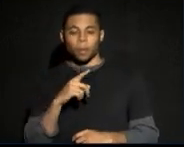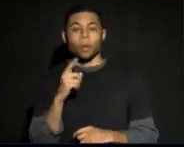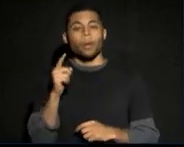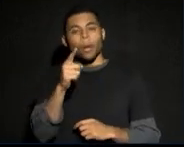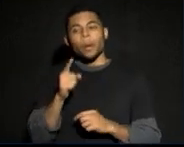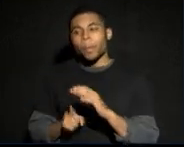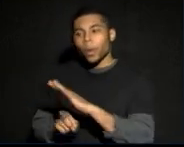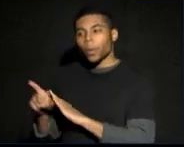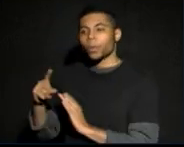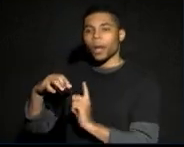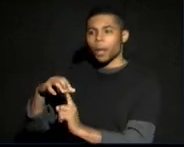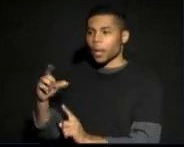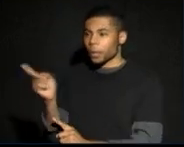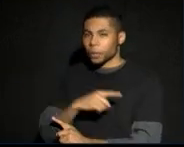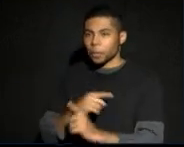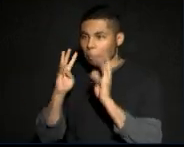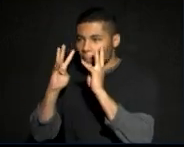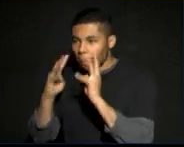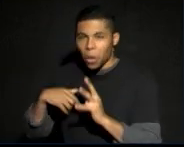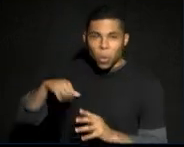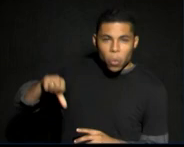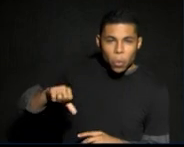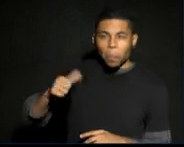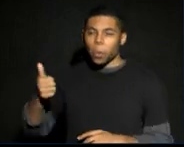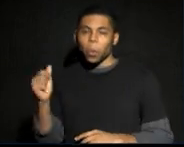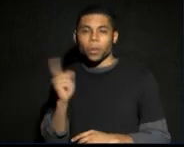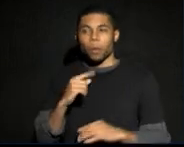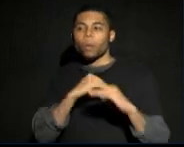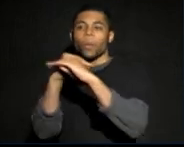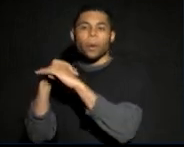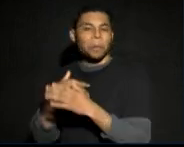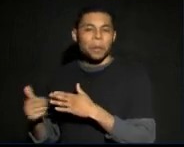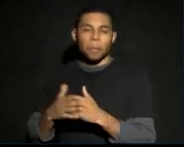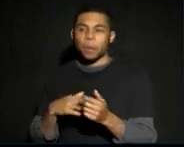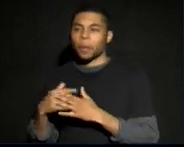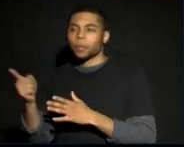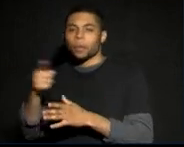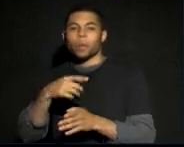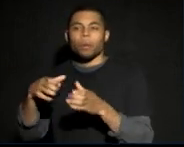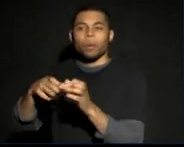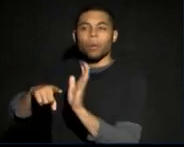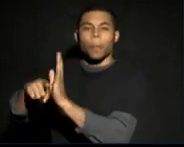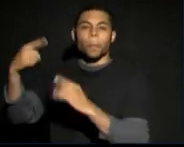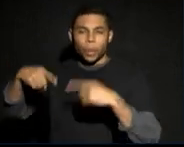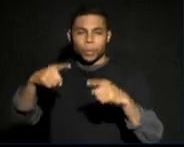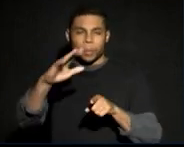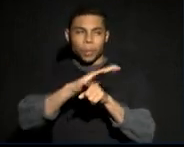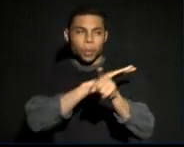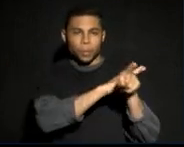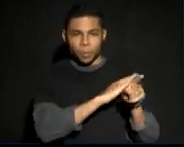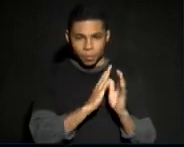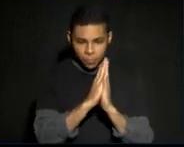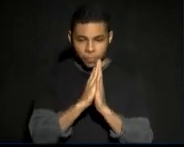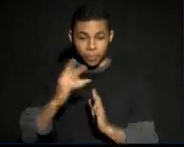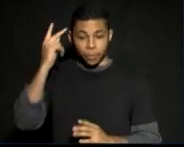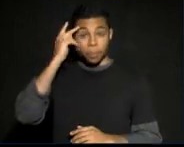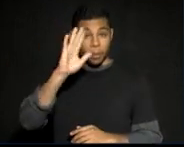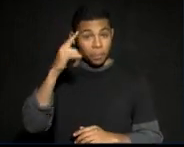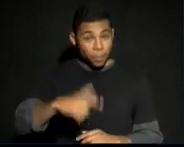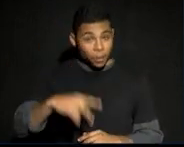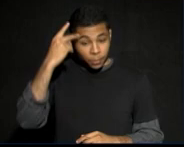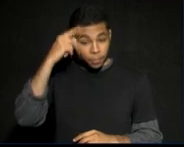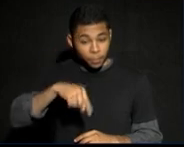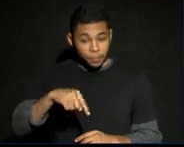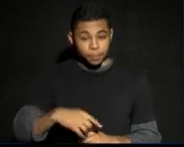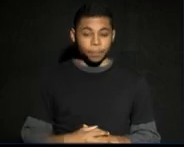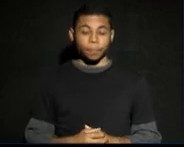cada um dos meus clientes se eles foram bem atendidos foram tratados de forma igualitária independente da marca de política faça Oi por favor e São Paulo